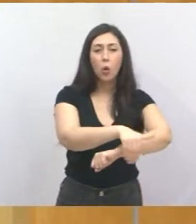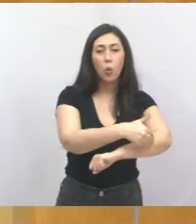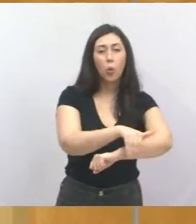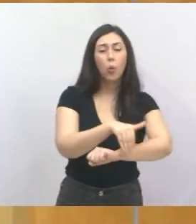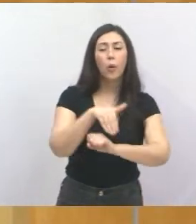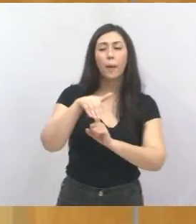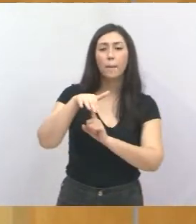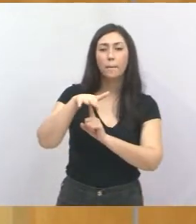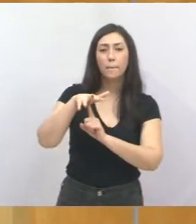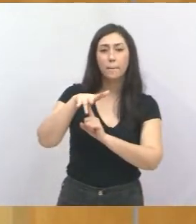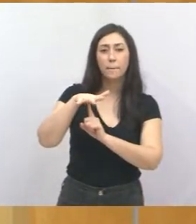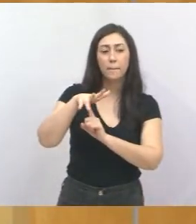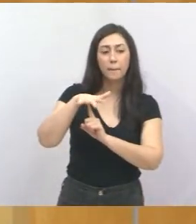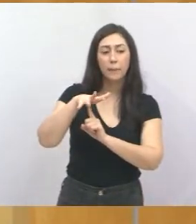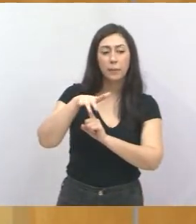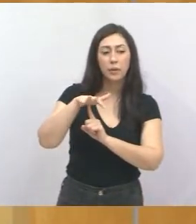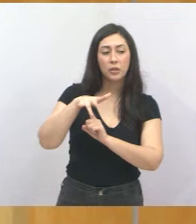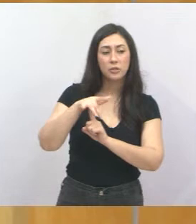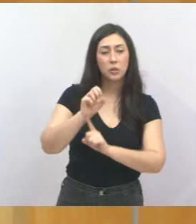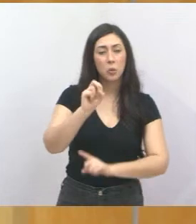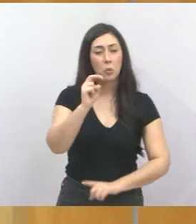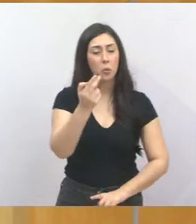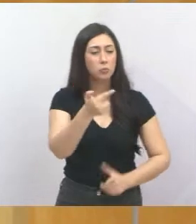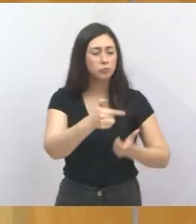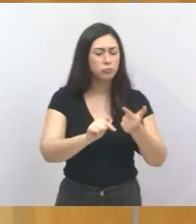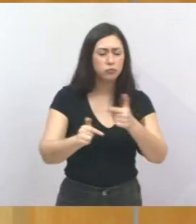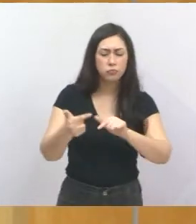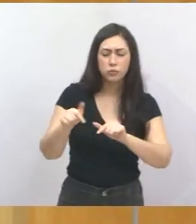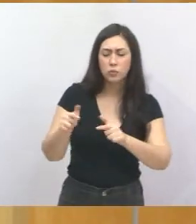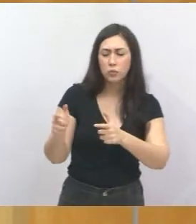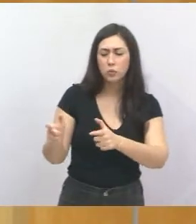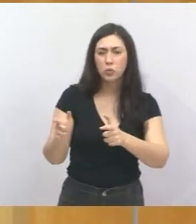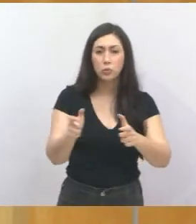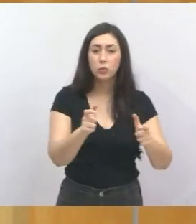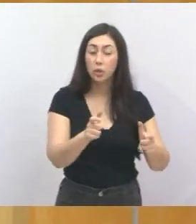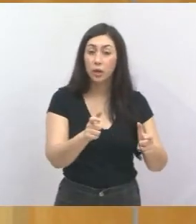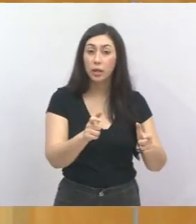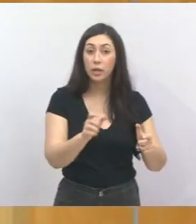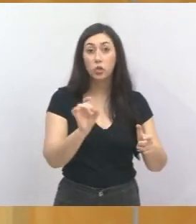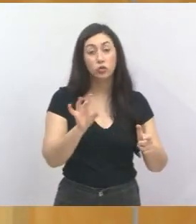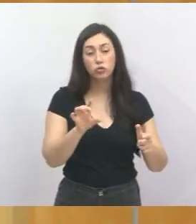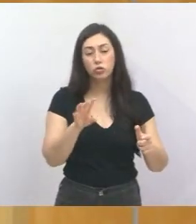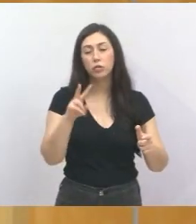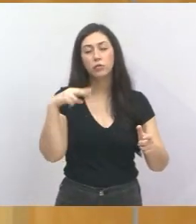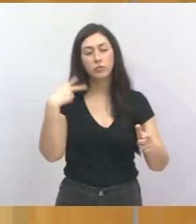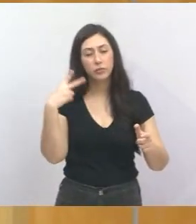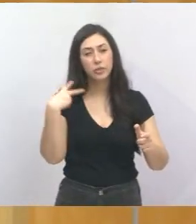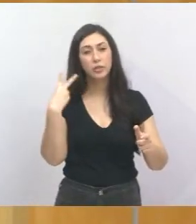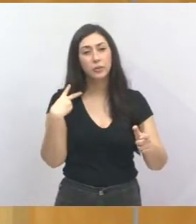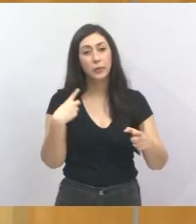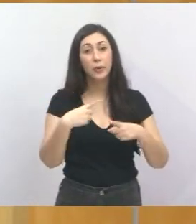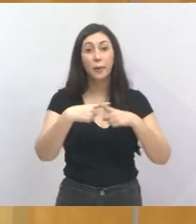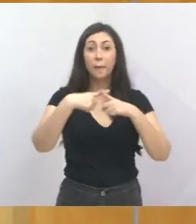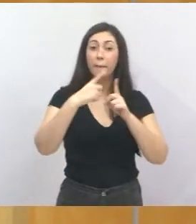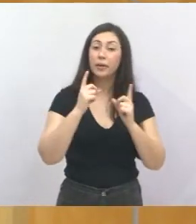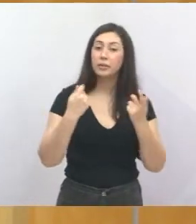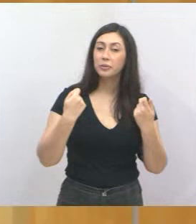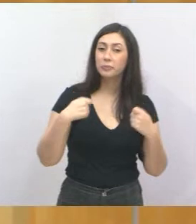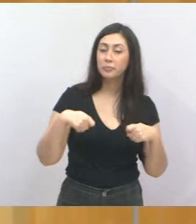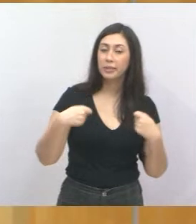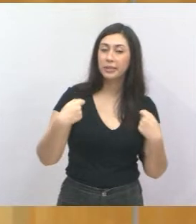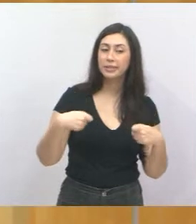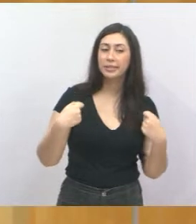praça, qualquer outro logradouro, que não sejam os vereadores. Mas só que isso tem que ser feito